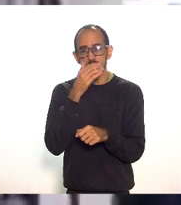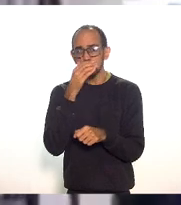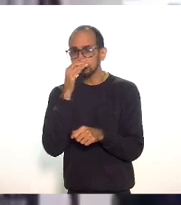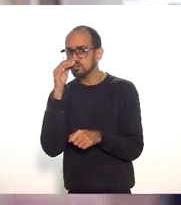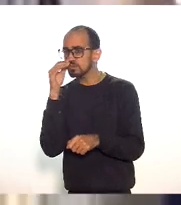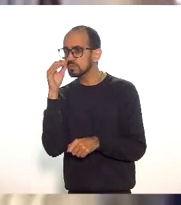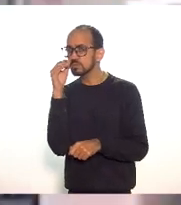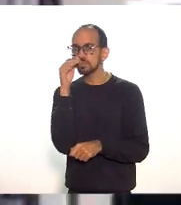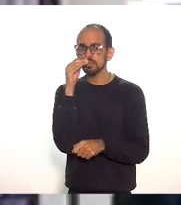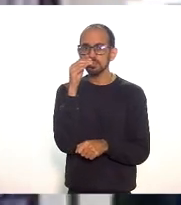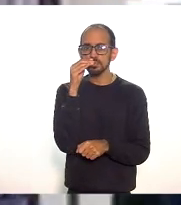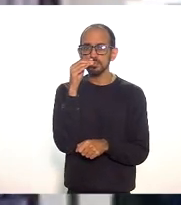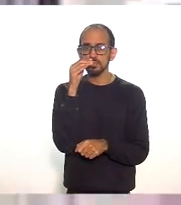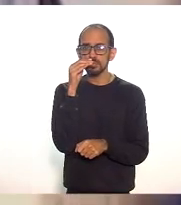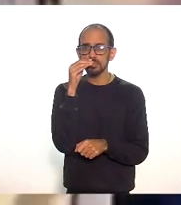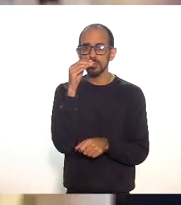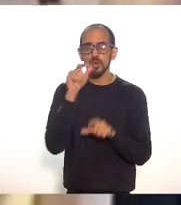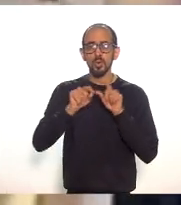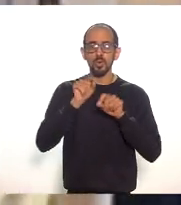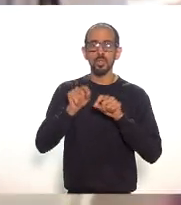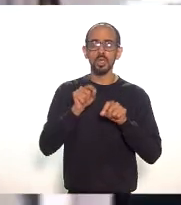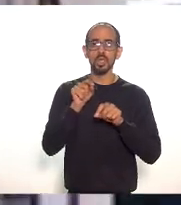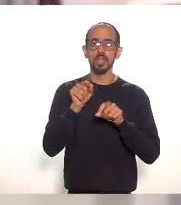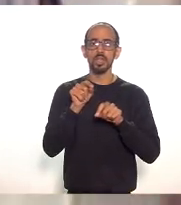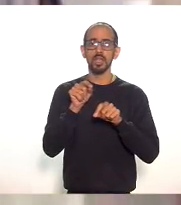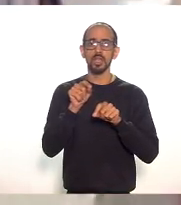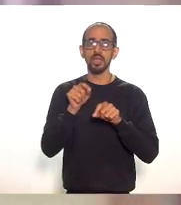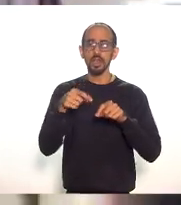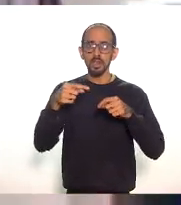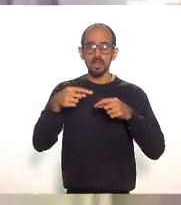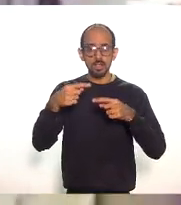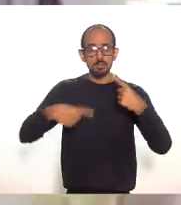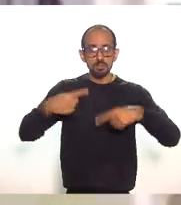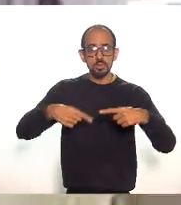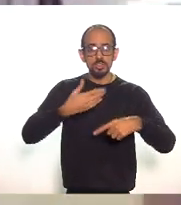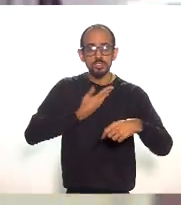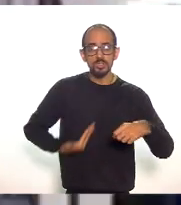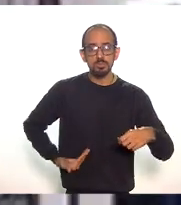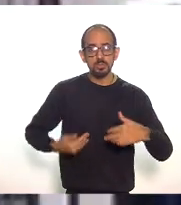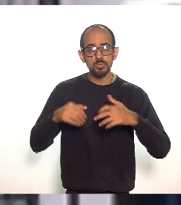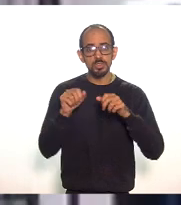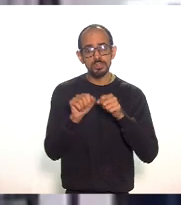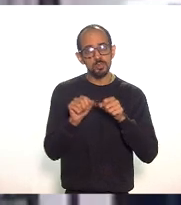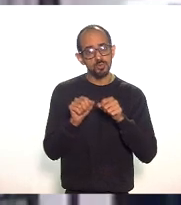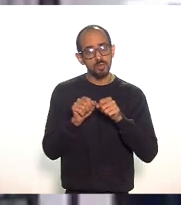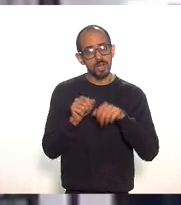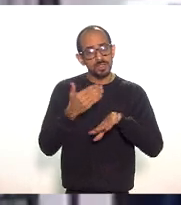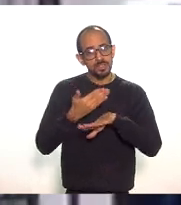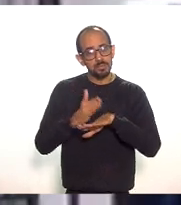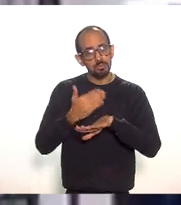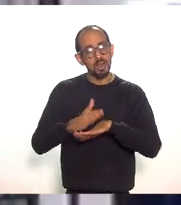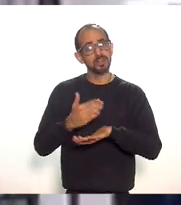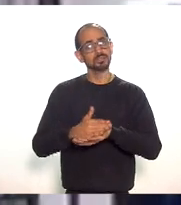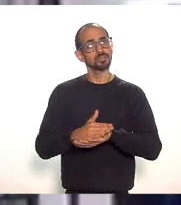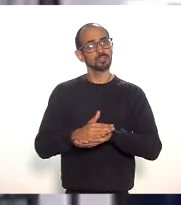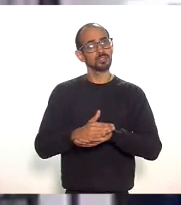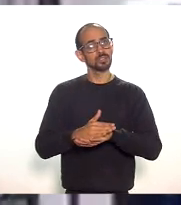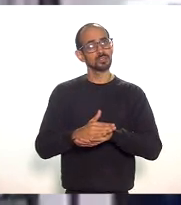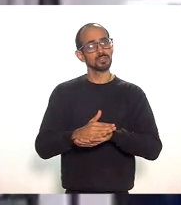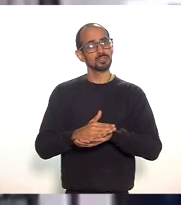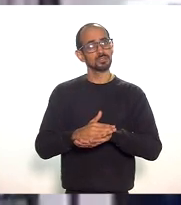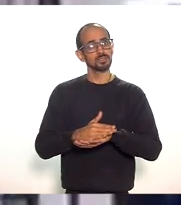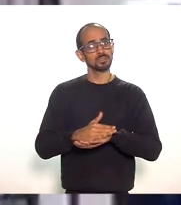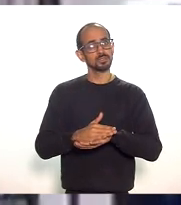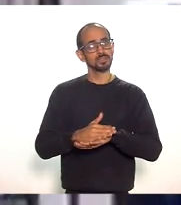observação em cima das políticas públicas que são colocadas em prática. Então, quando a gente faz